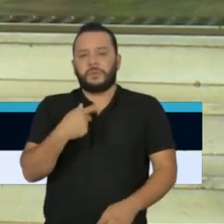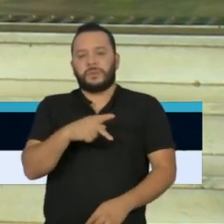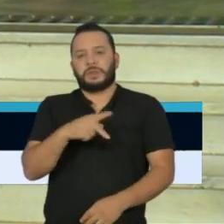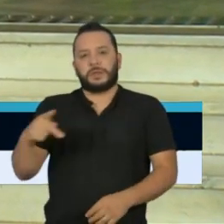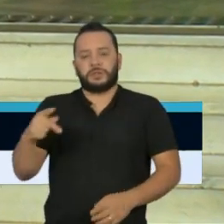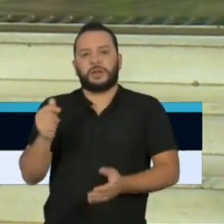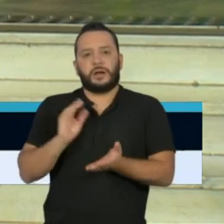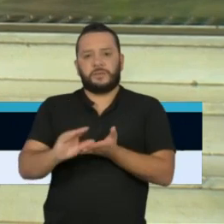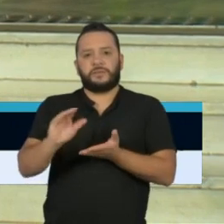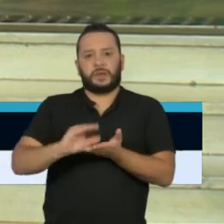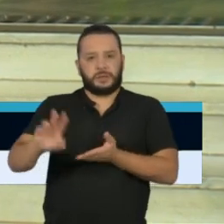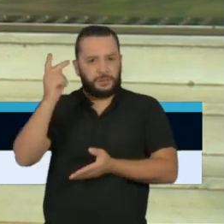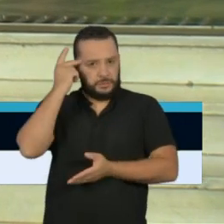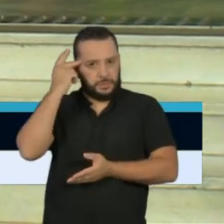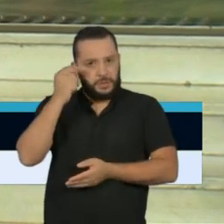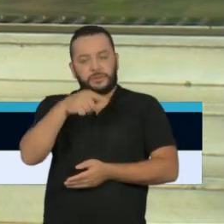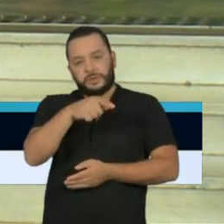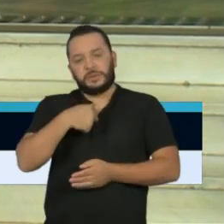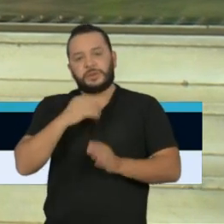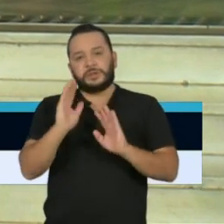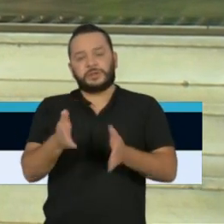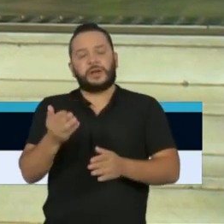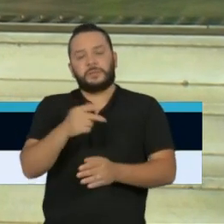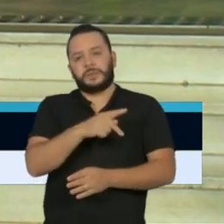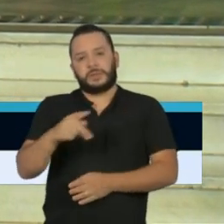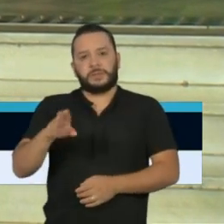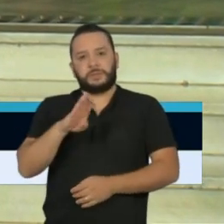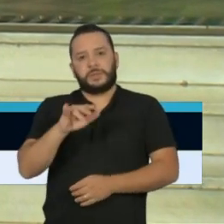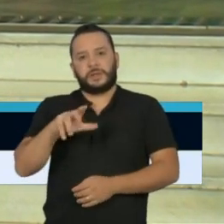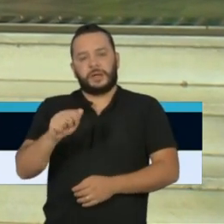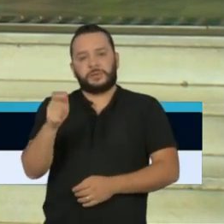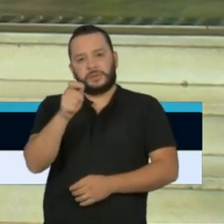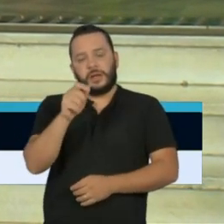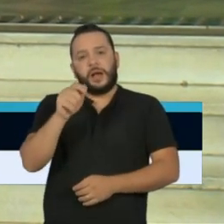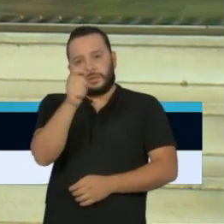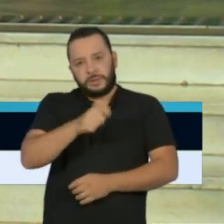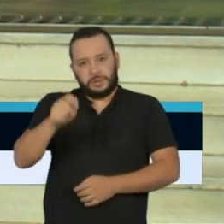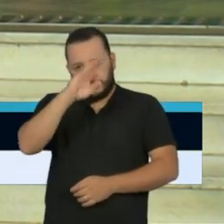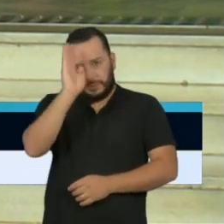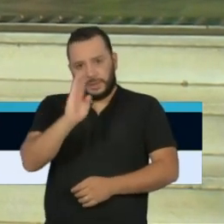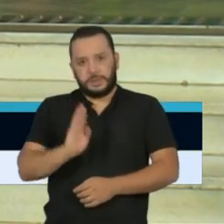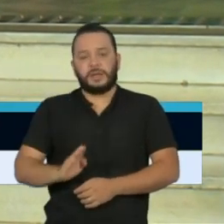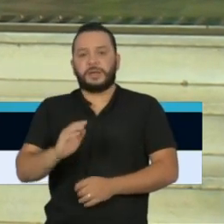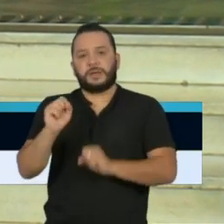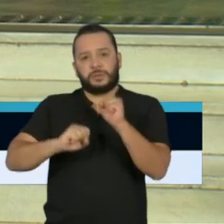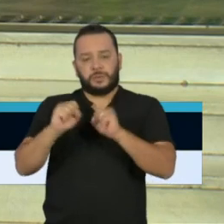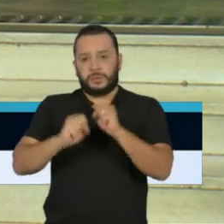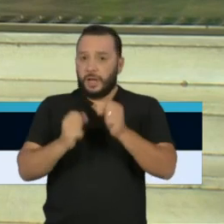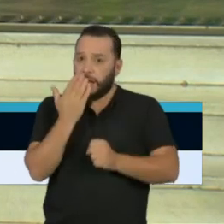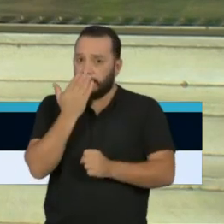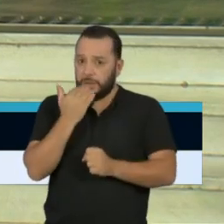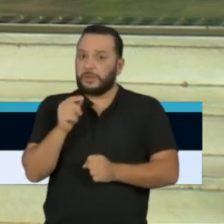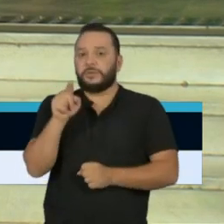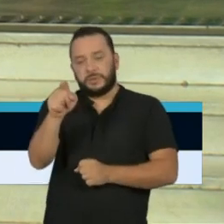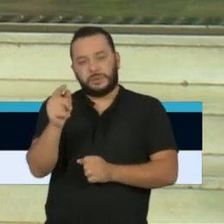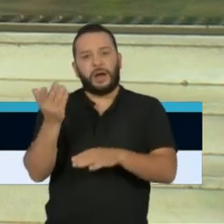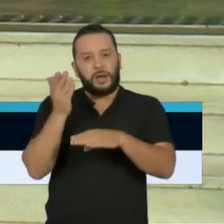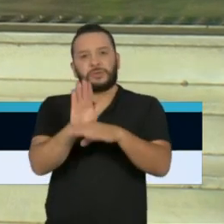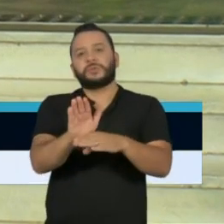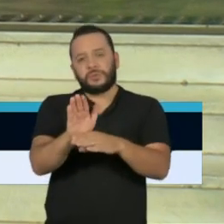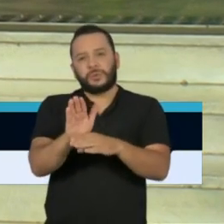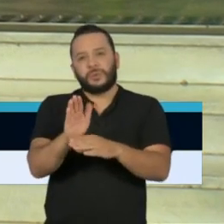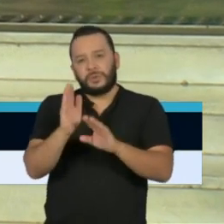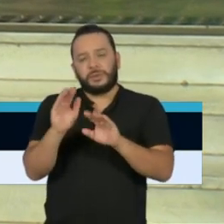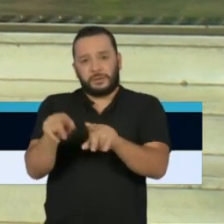Paulo, você que já foi presidente da ABI, Associação Brasileira da Indústria da Alimentação, e que de forma muito solidária nos ajudou com outras